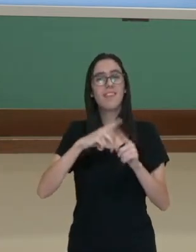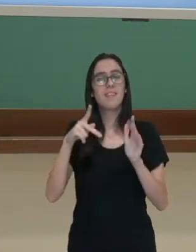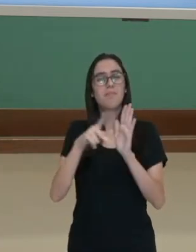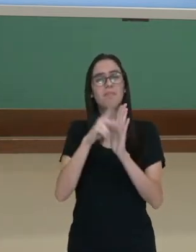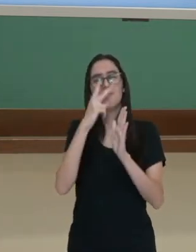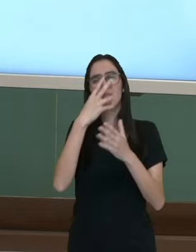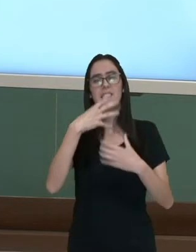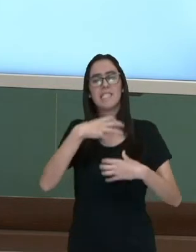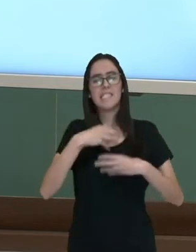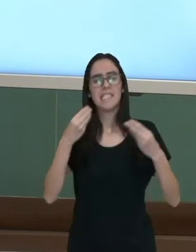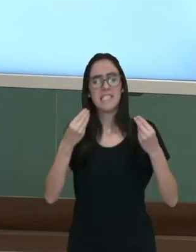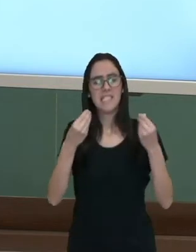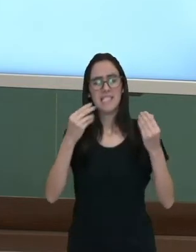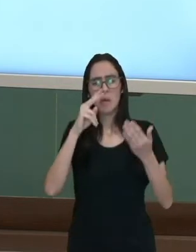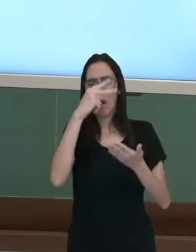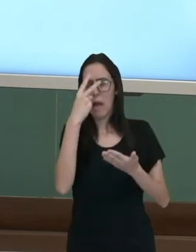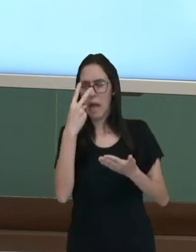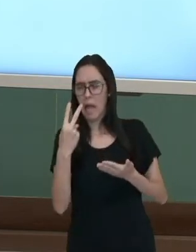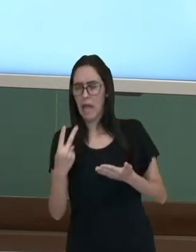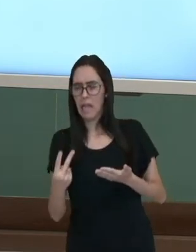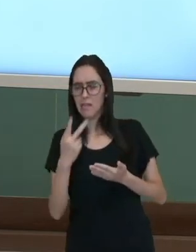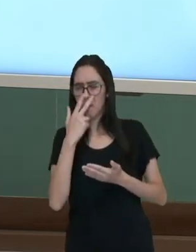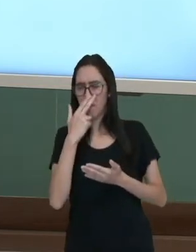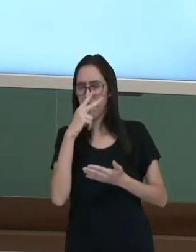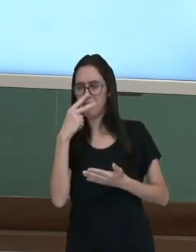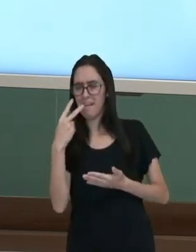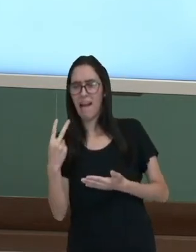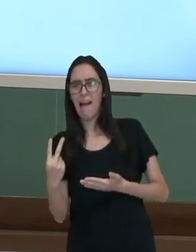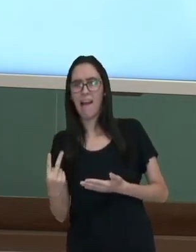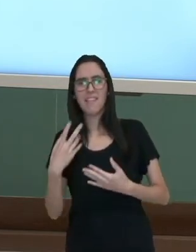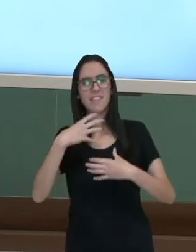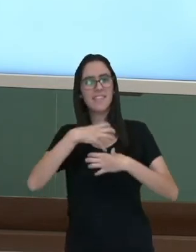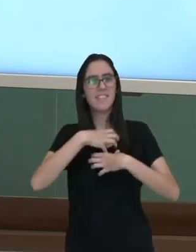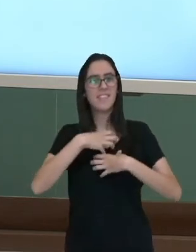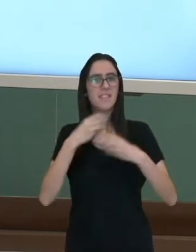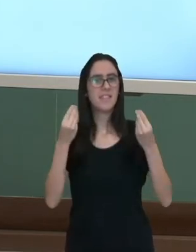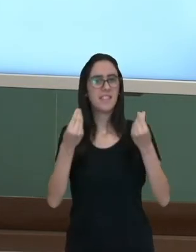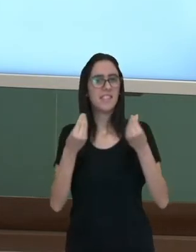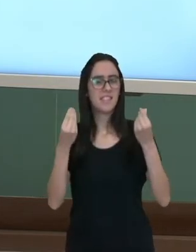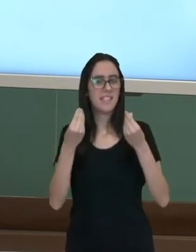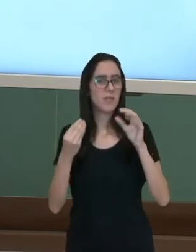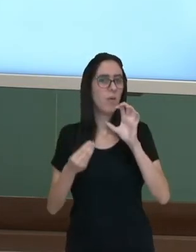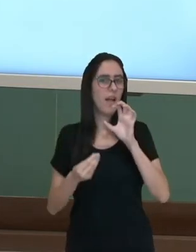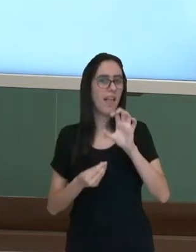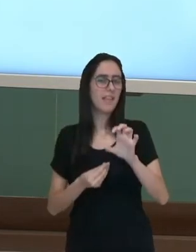sensação de estar caindo, né, com a mesma...